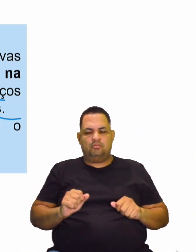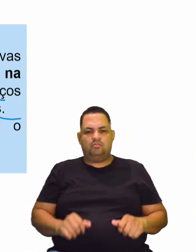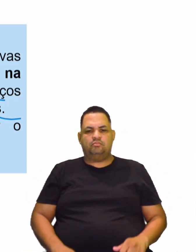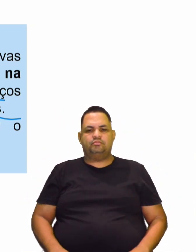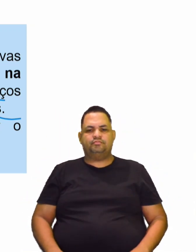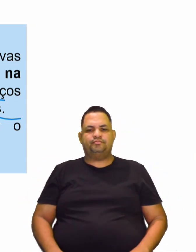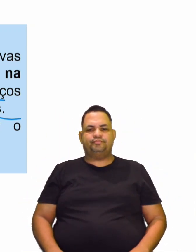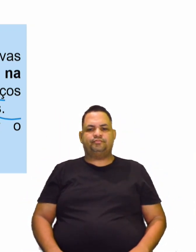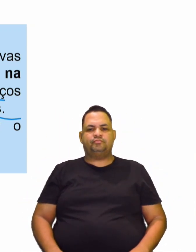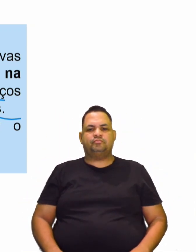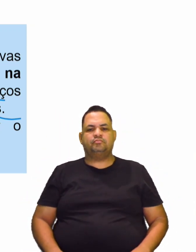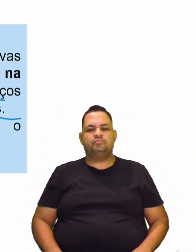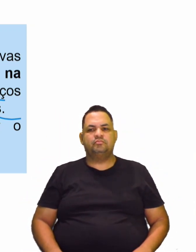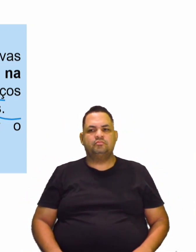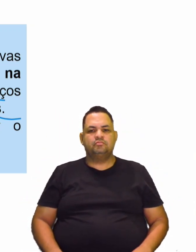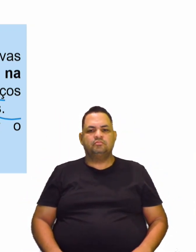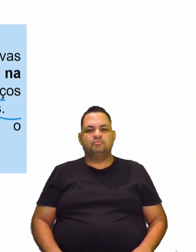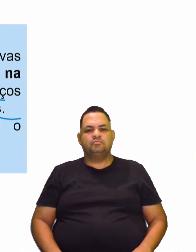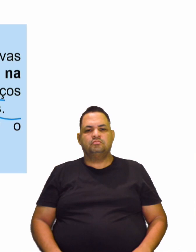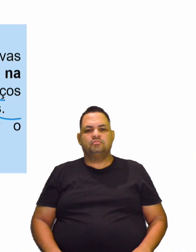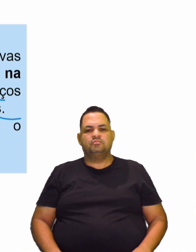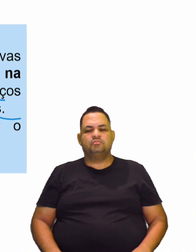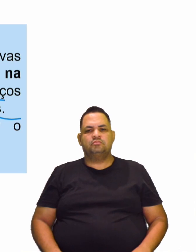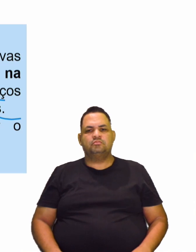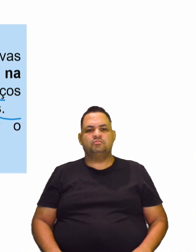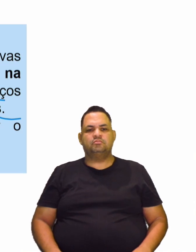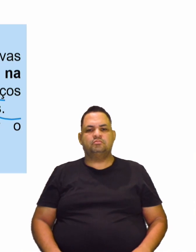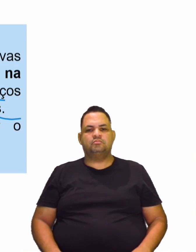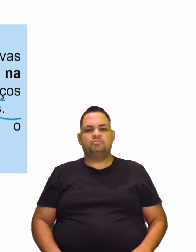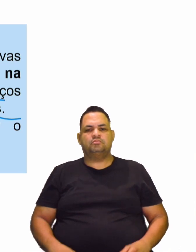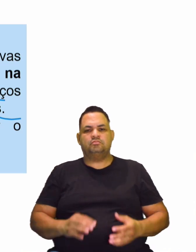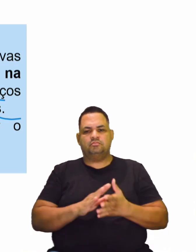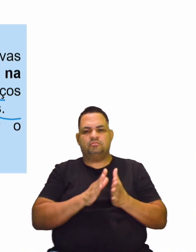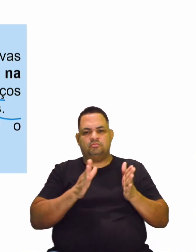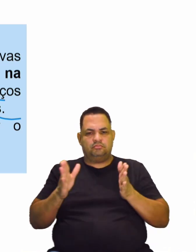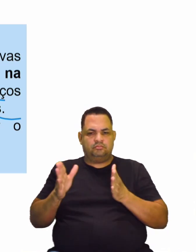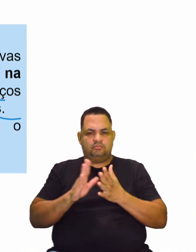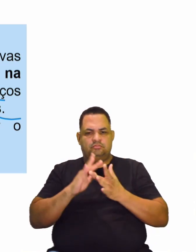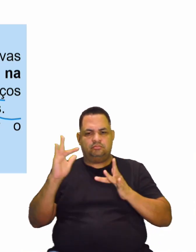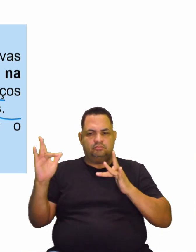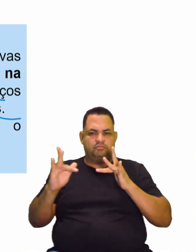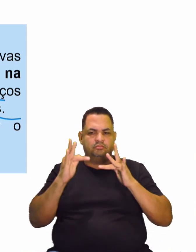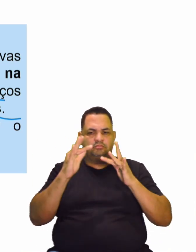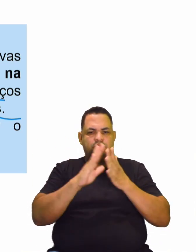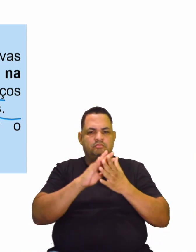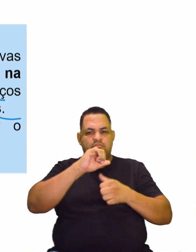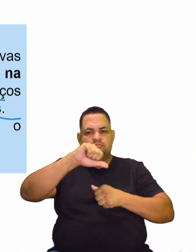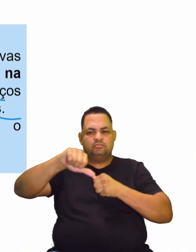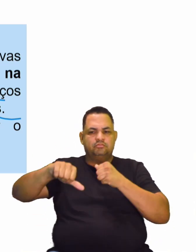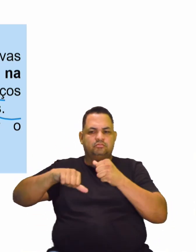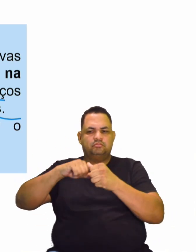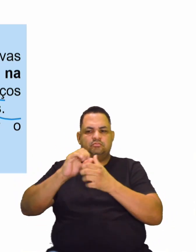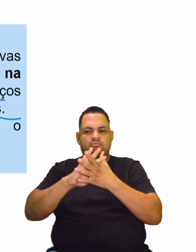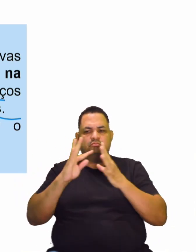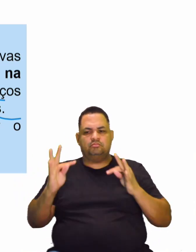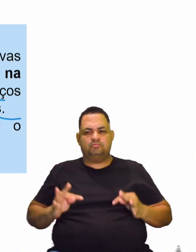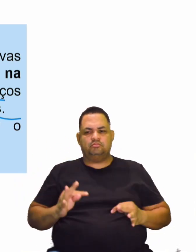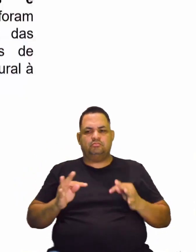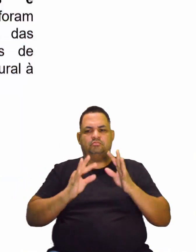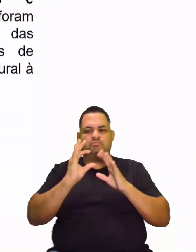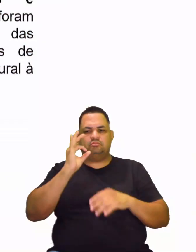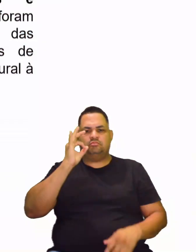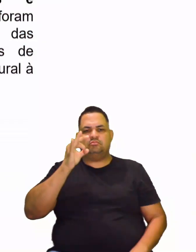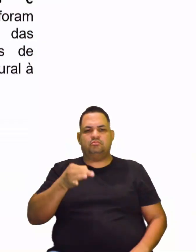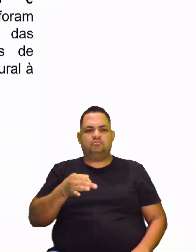nas estátuas. Então, período clássico, já foram modificando aí as técnicas, certo?